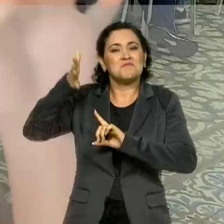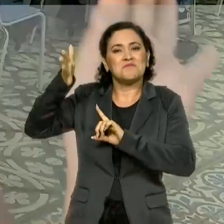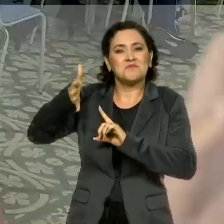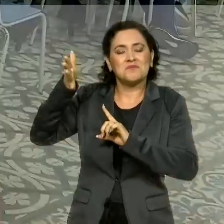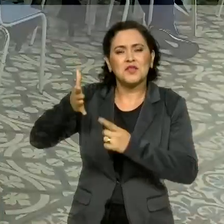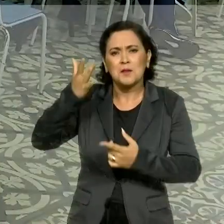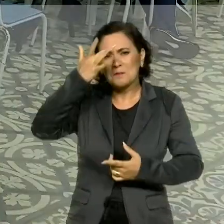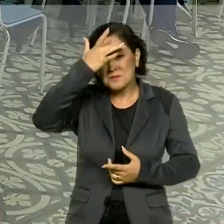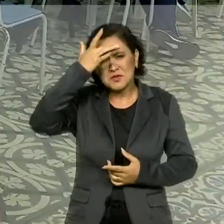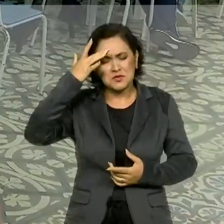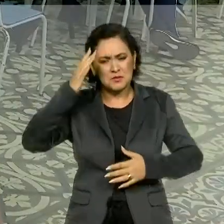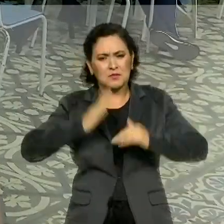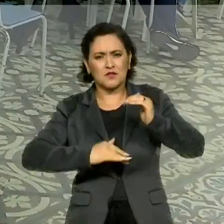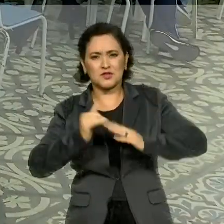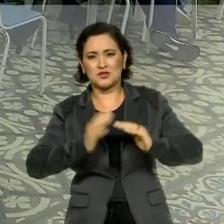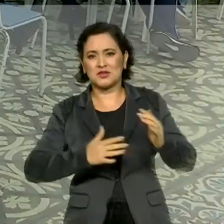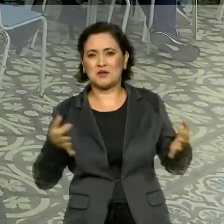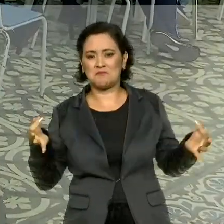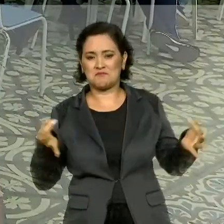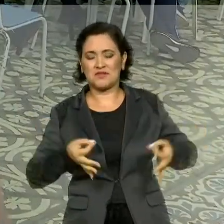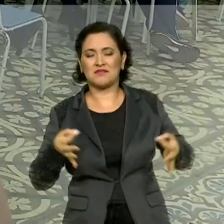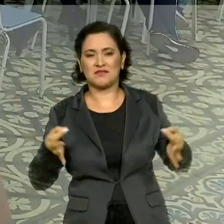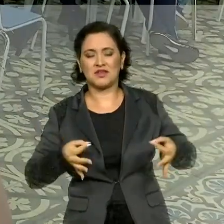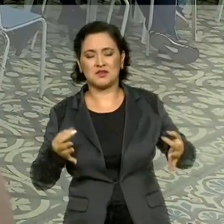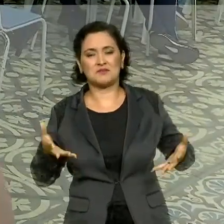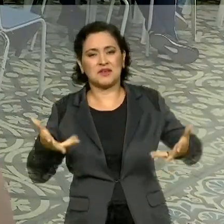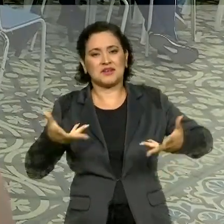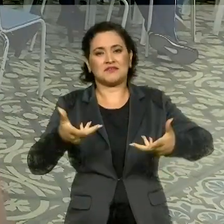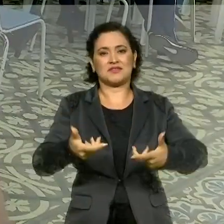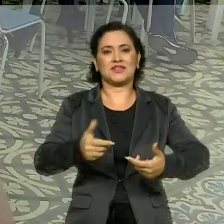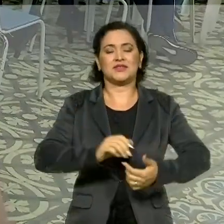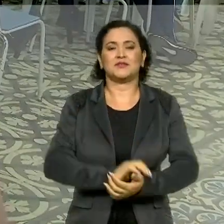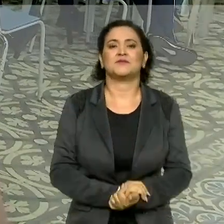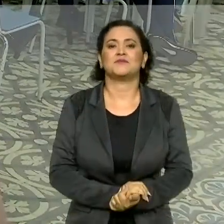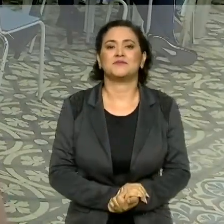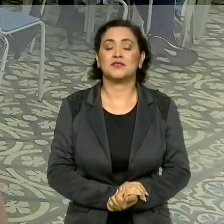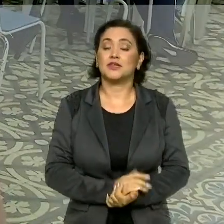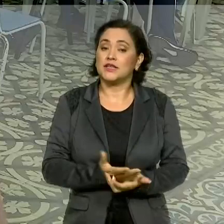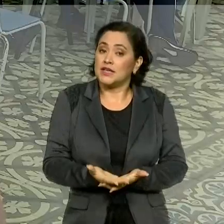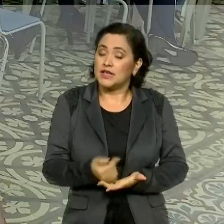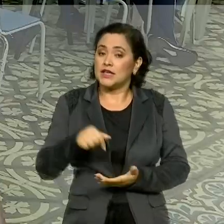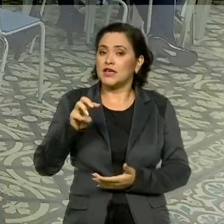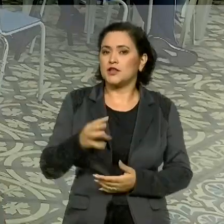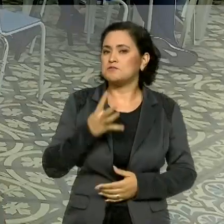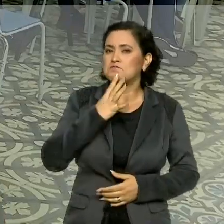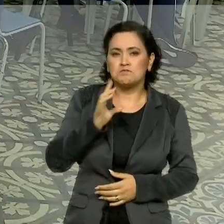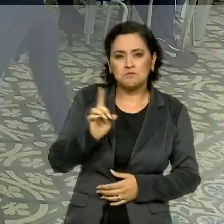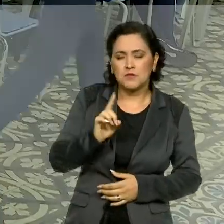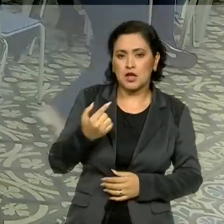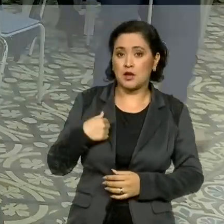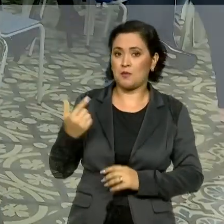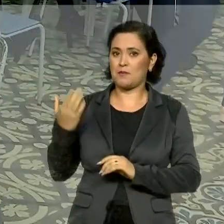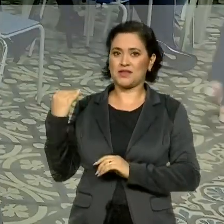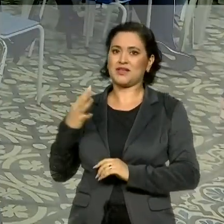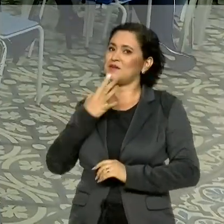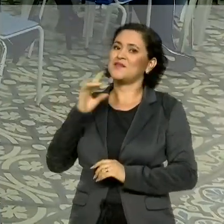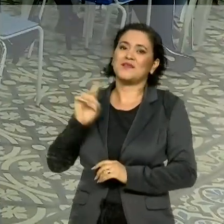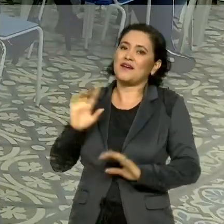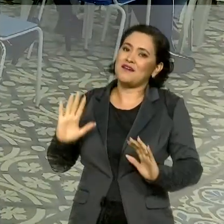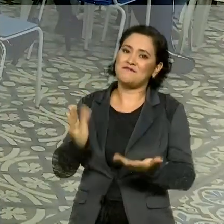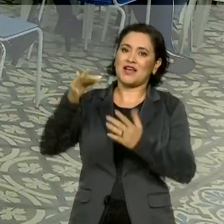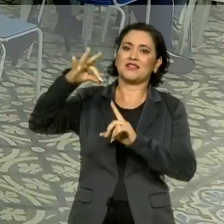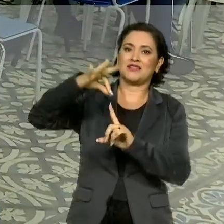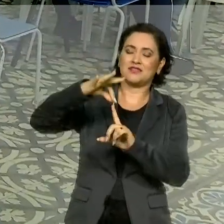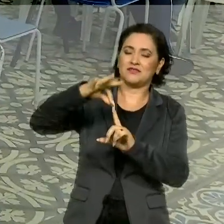coisa de outro mundo é sensacional e assim para quem não conhece como eu não conhecia a festa do divino é